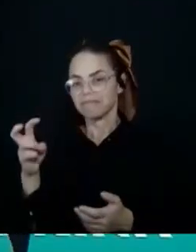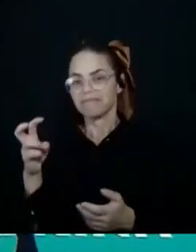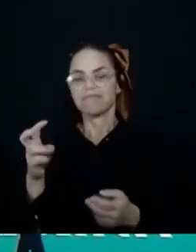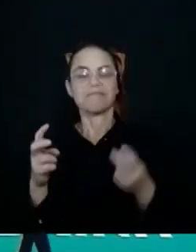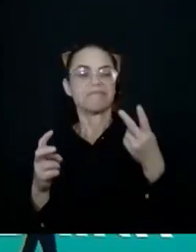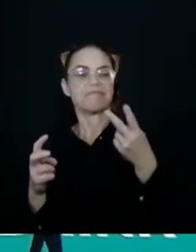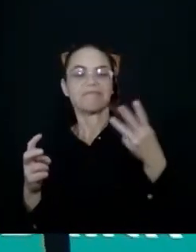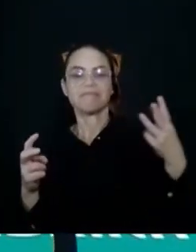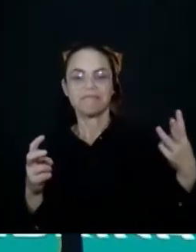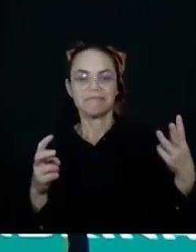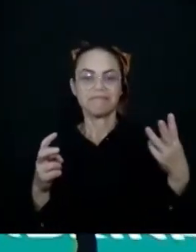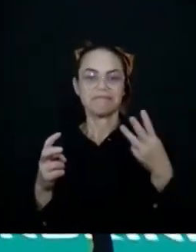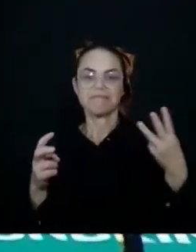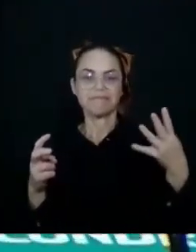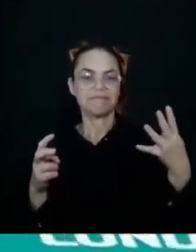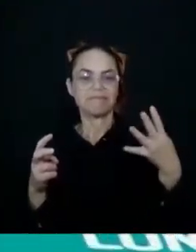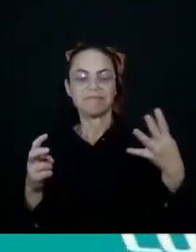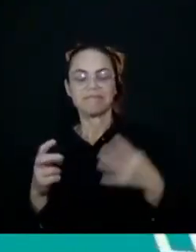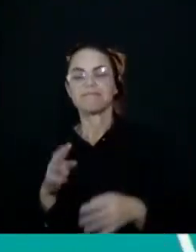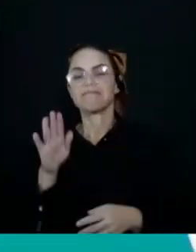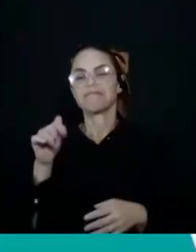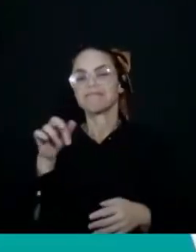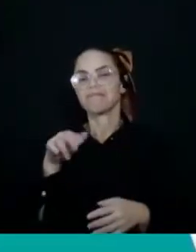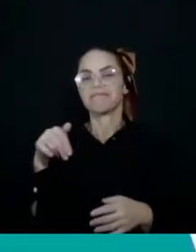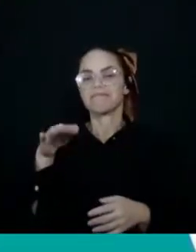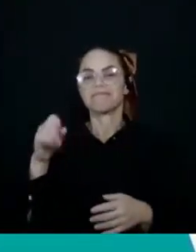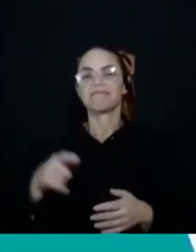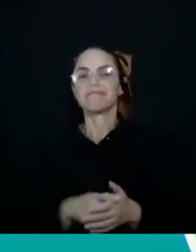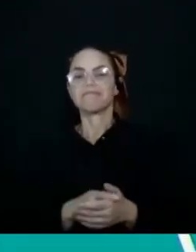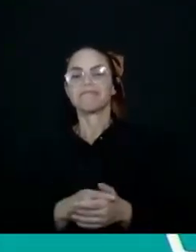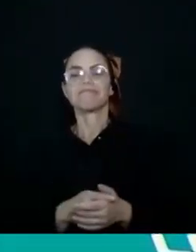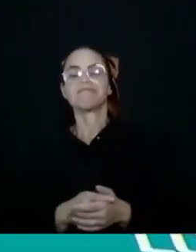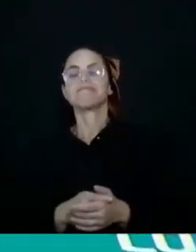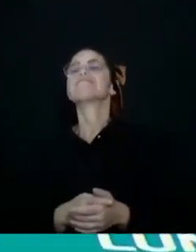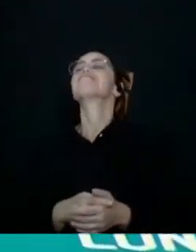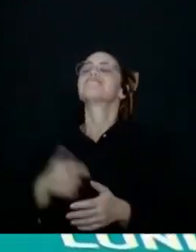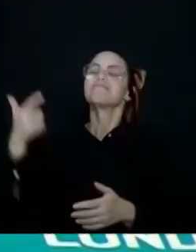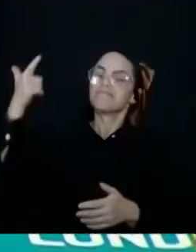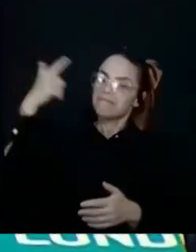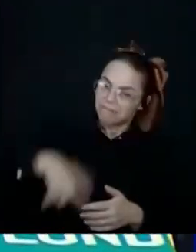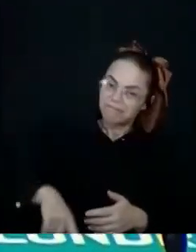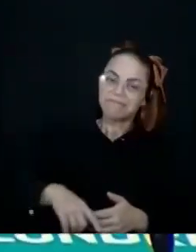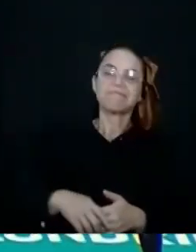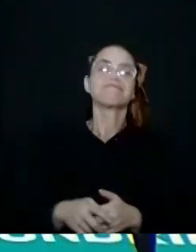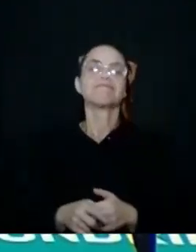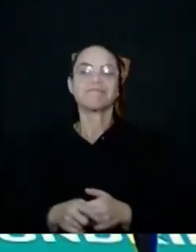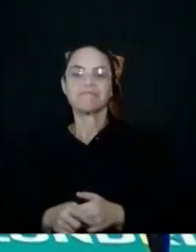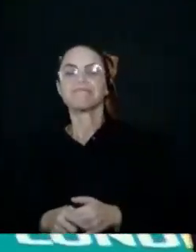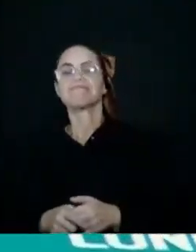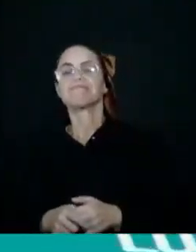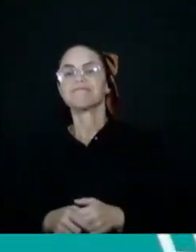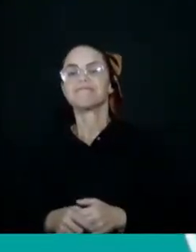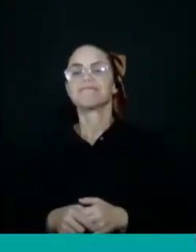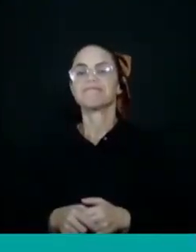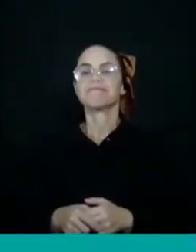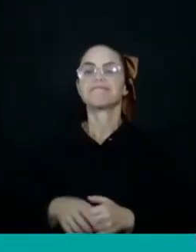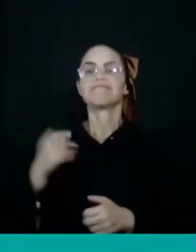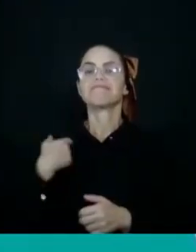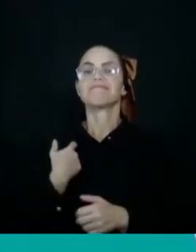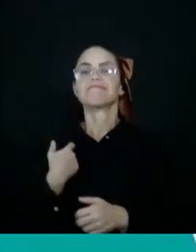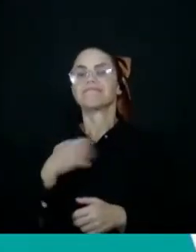25-24, Bruninho sacou muito bem, quebrou novamente a recepção. E aí, bola de graça,